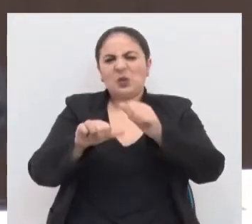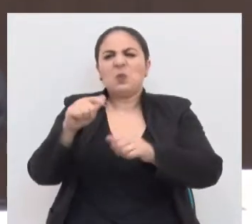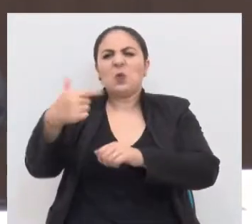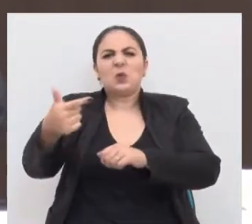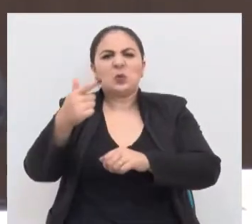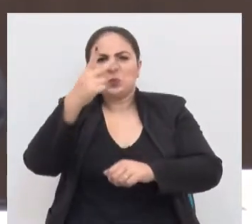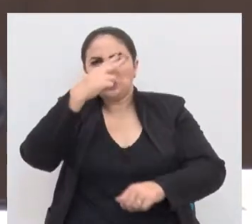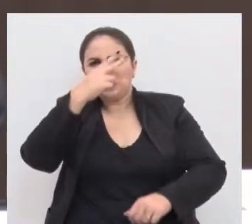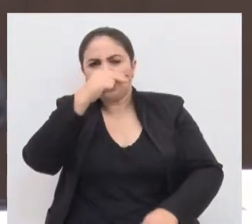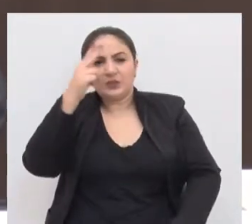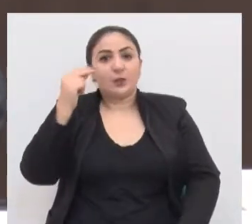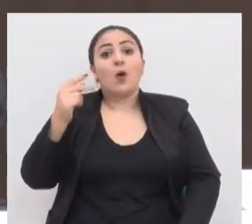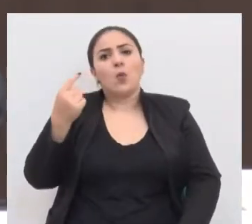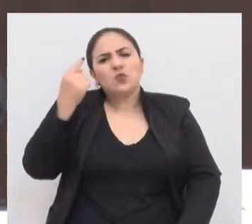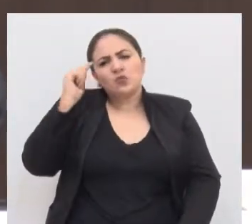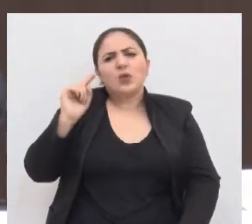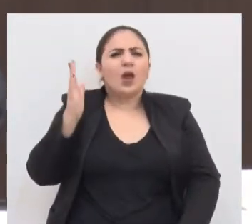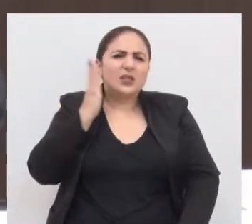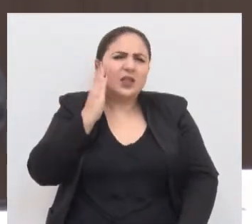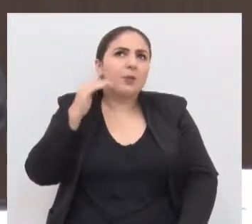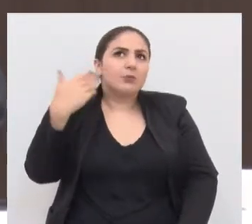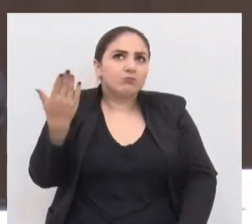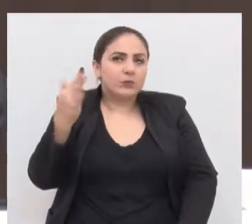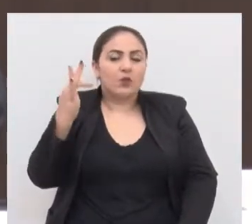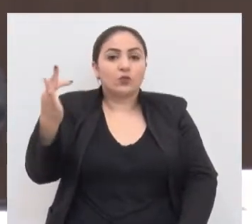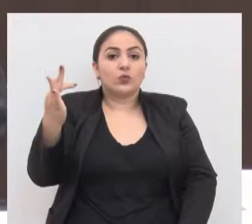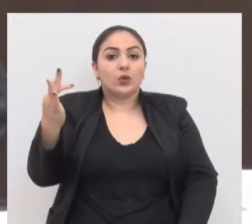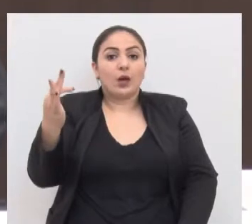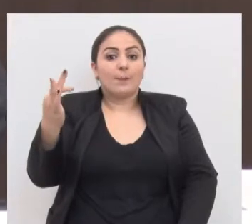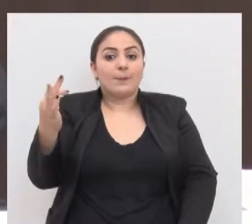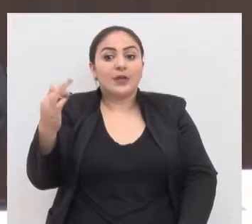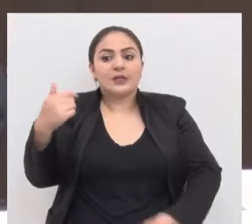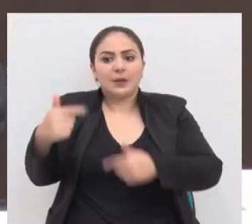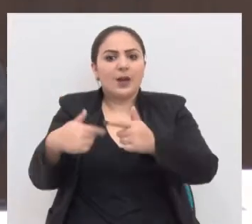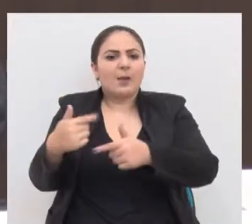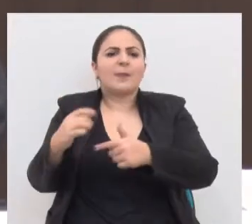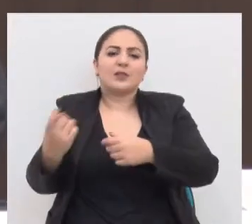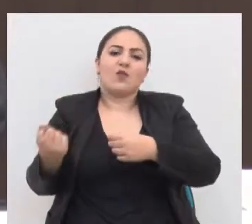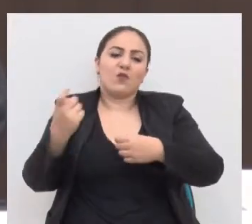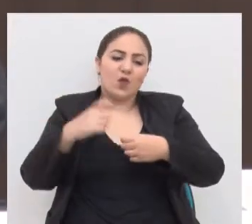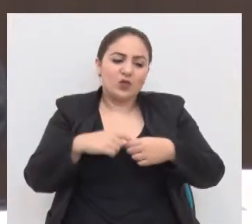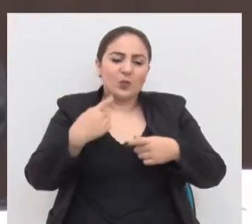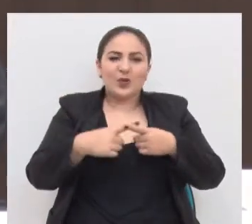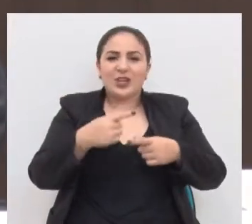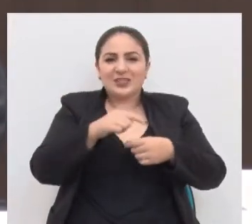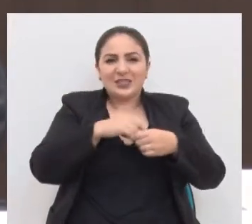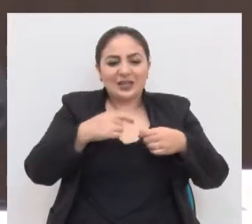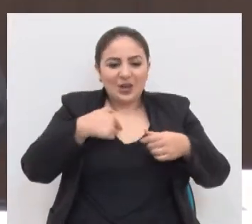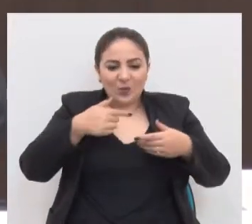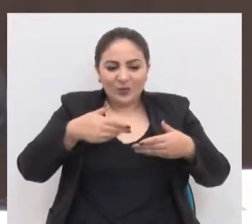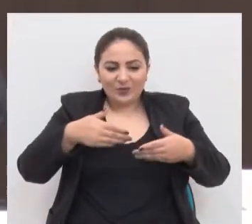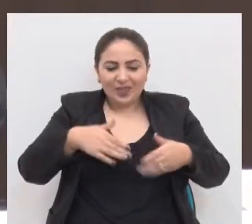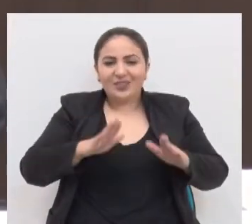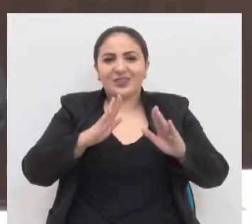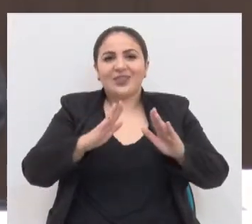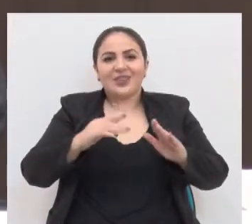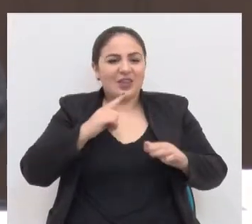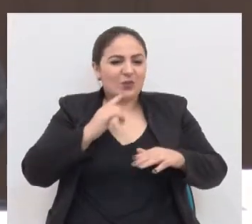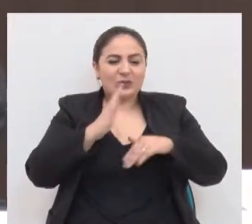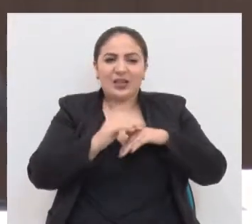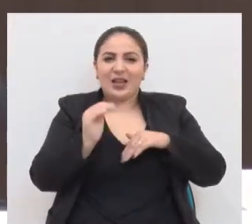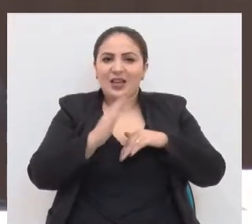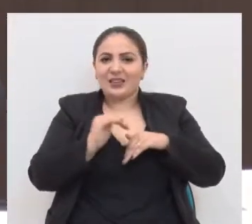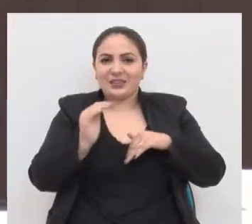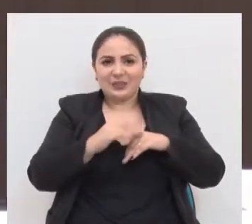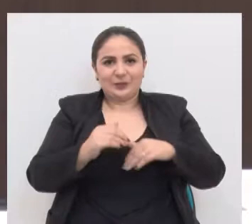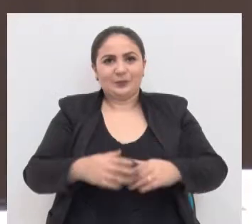município. Posso um dia sair daqui para trabalhar, mas logo estarei de volta porque é a terra que me criou, a terra onde eu nasci e a terra a qual eu